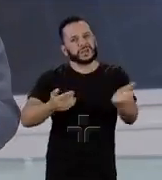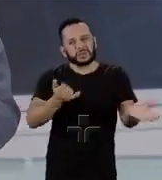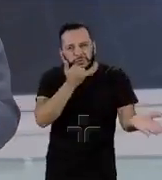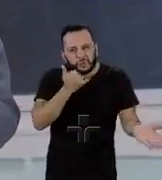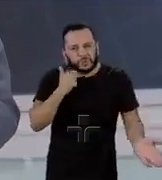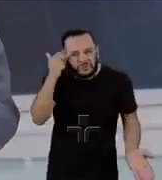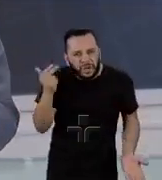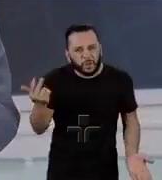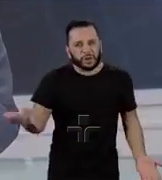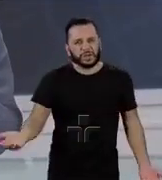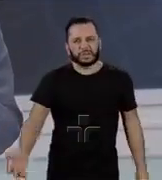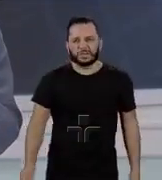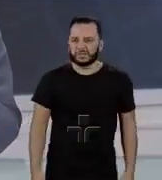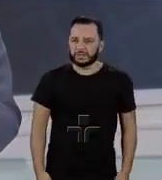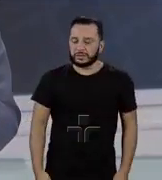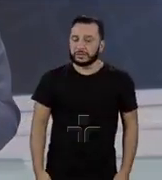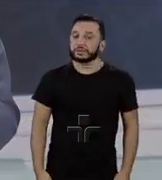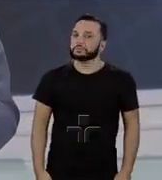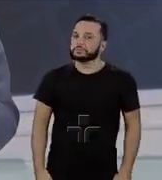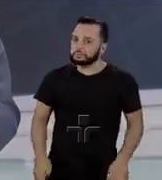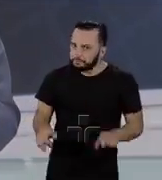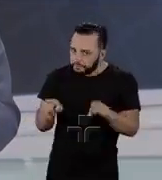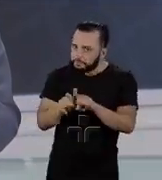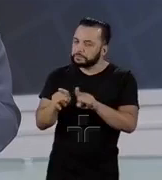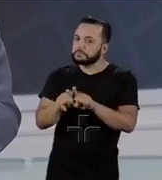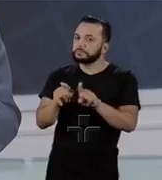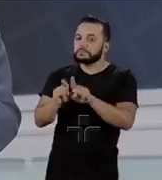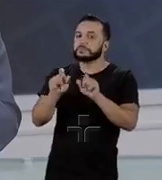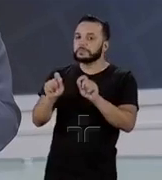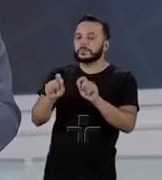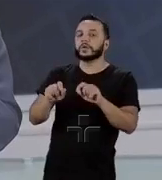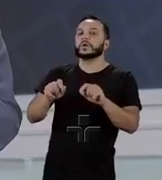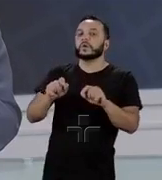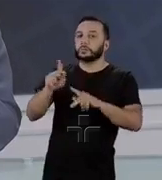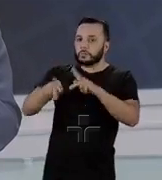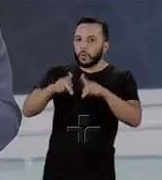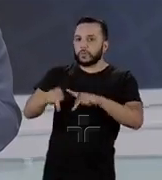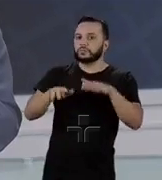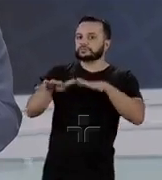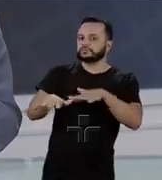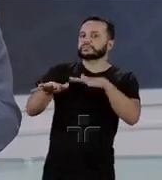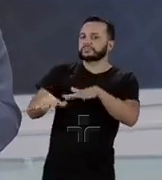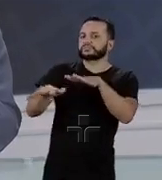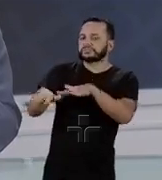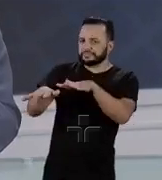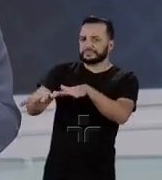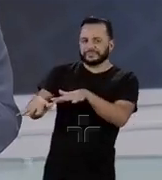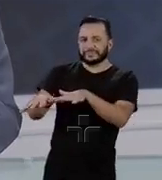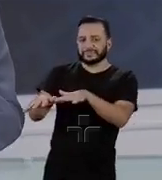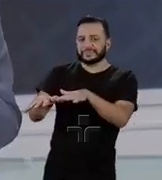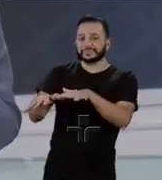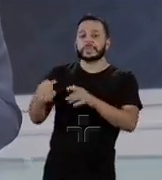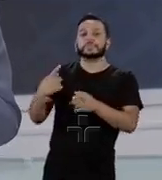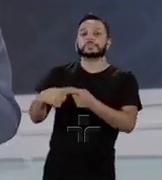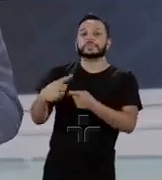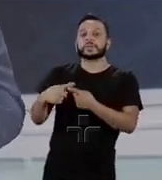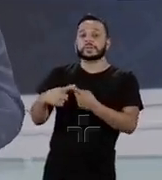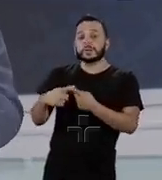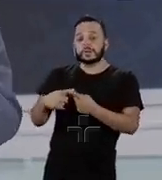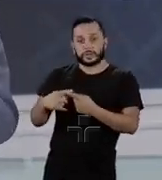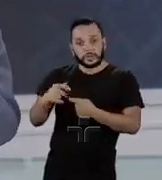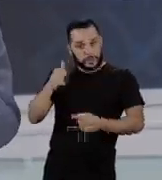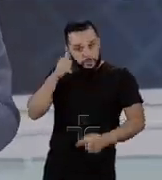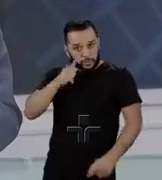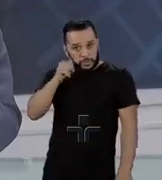evidentemente, porque isso representa, mas também por essa situação de ela ser alguém que se identificava com uma causa de